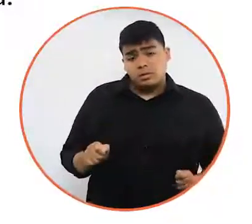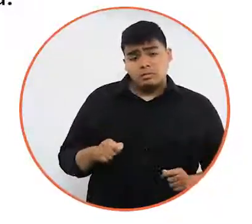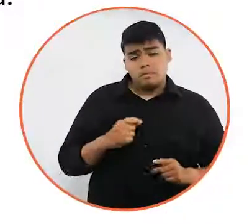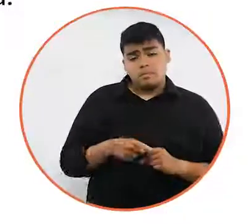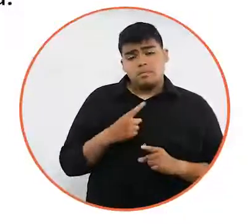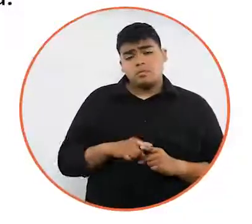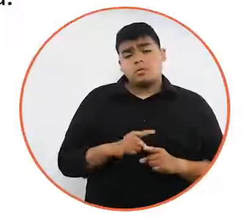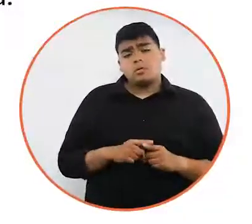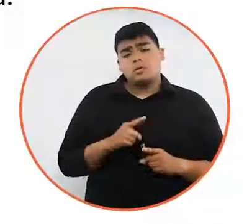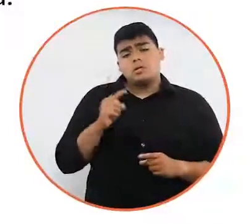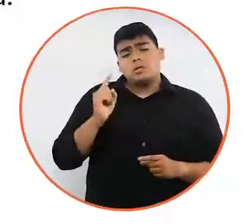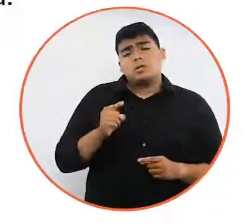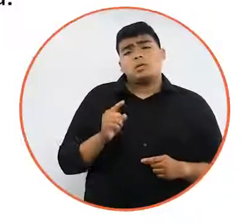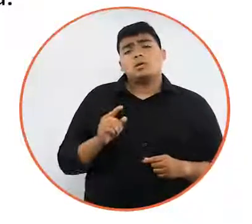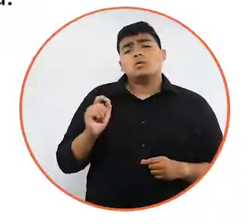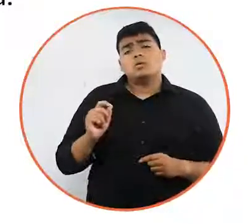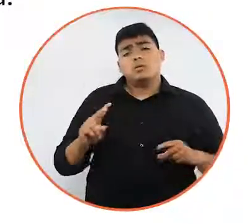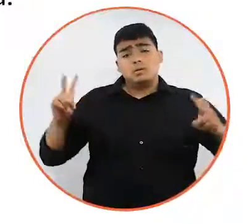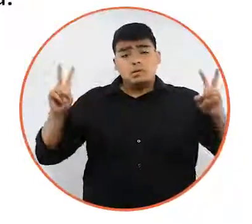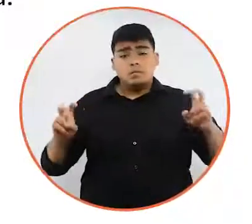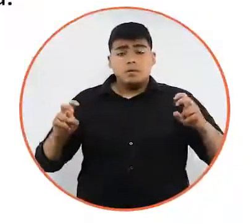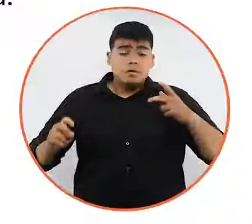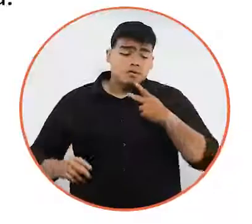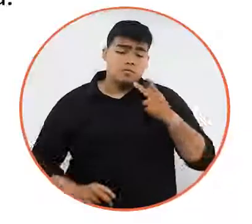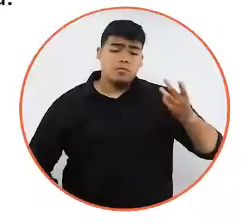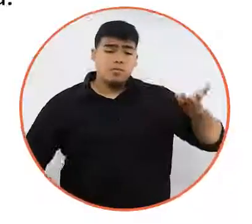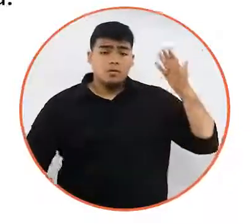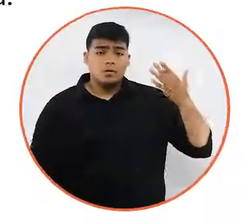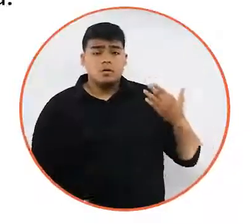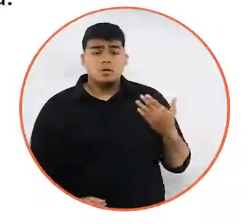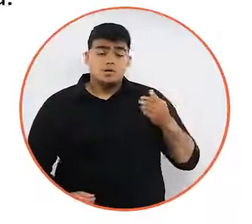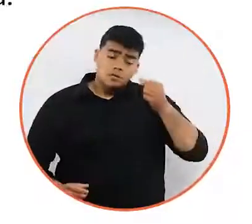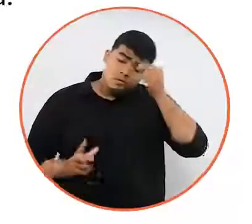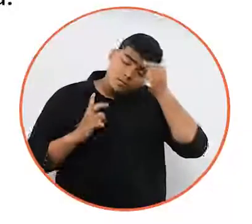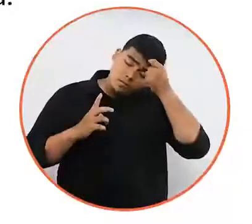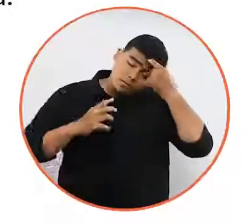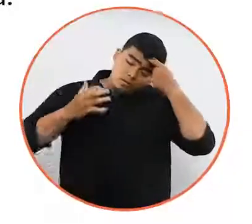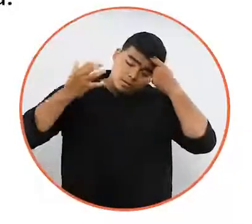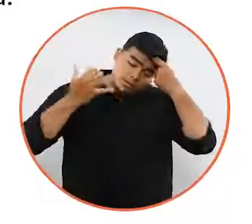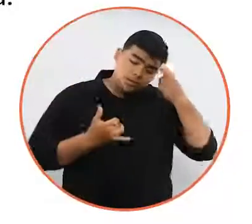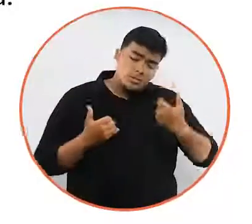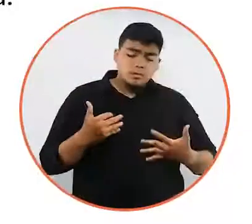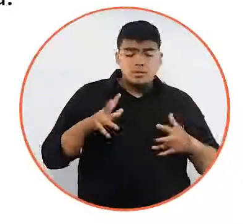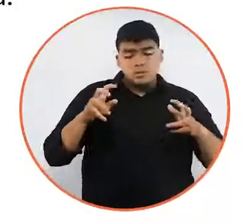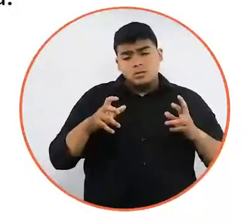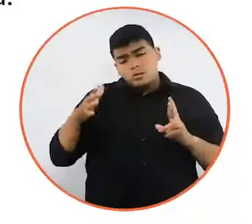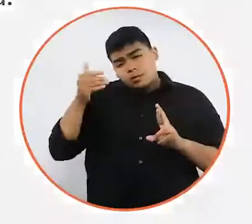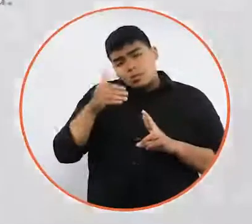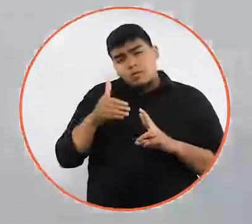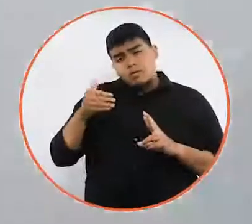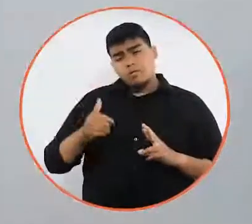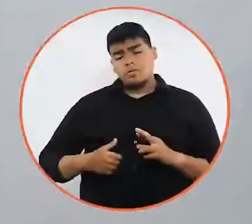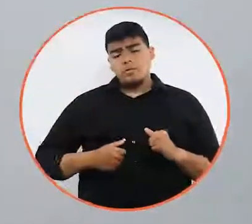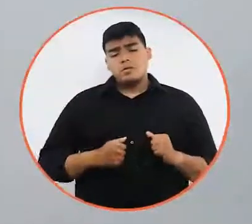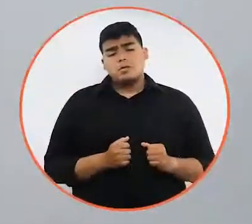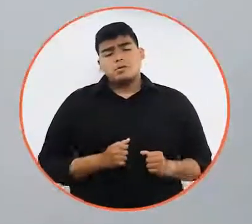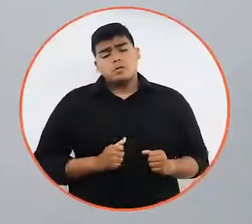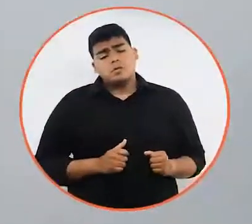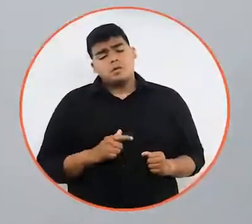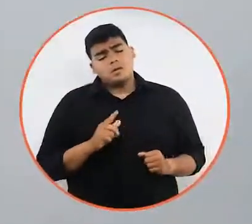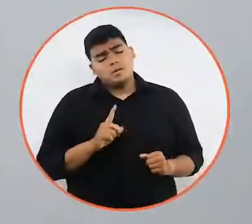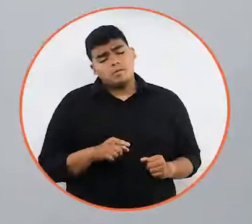Por quê? Porque é aí onde a gente entra naquela discussão que a gente falava na aula referente, né, a esse conteúdo, ou